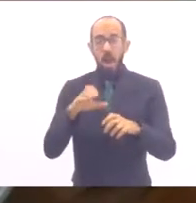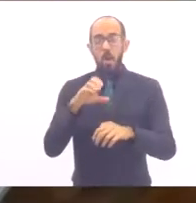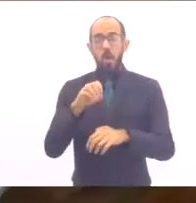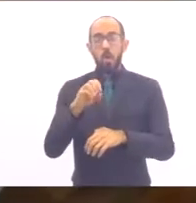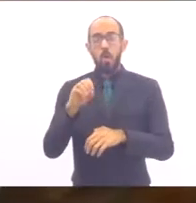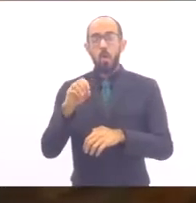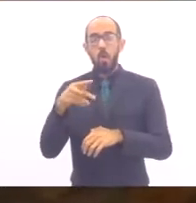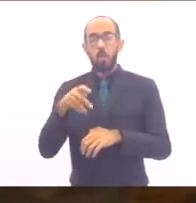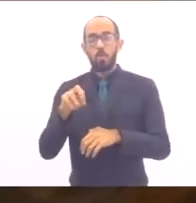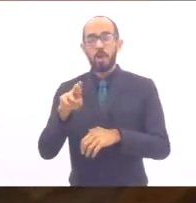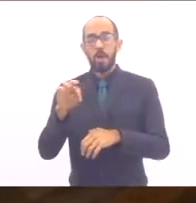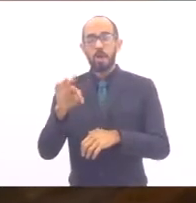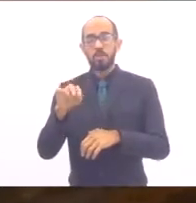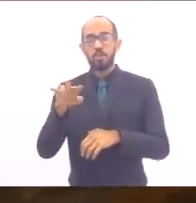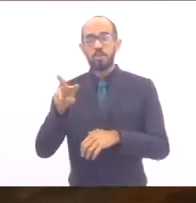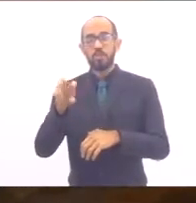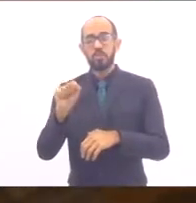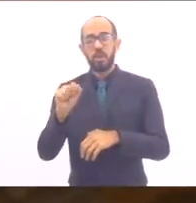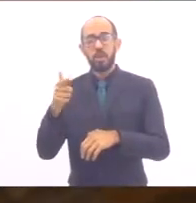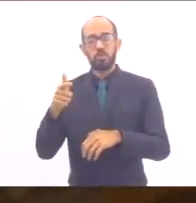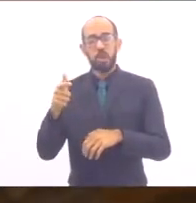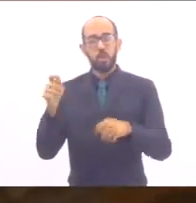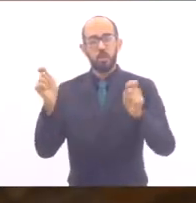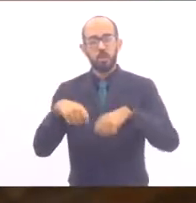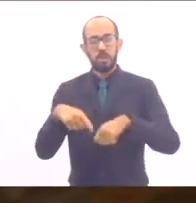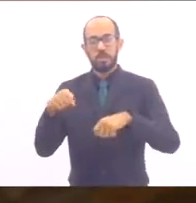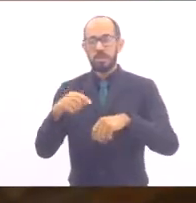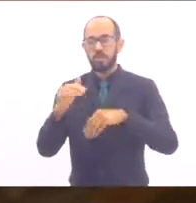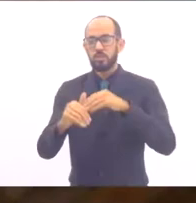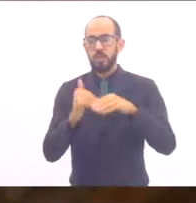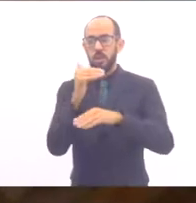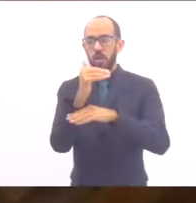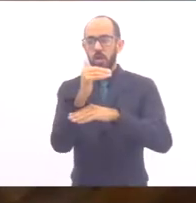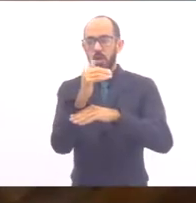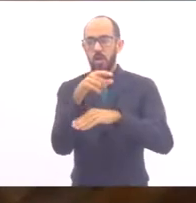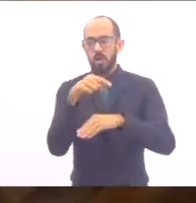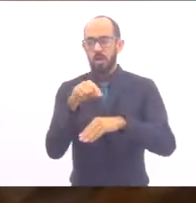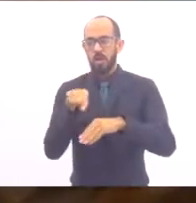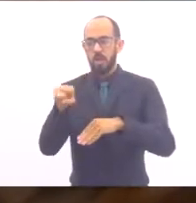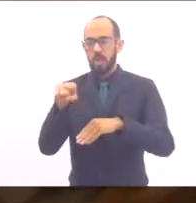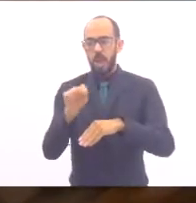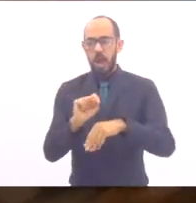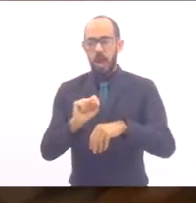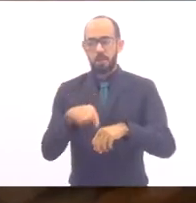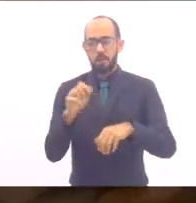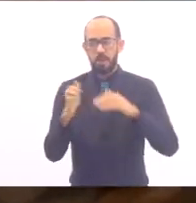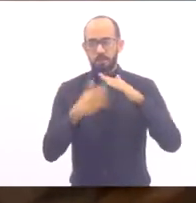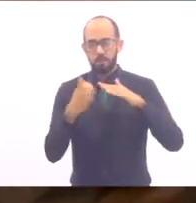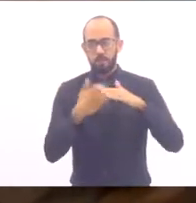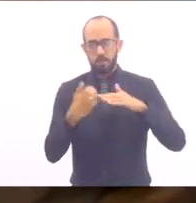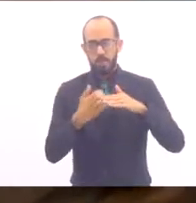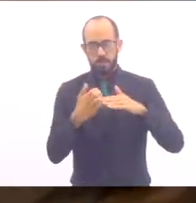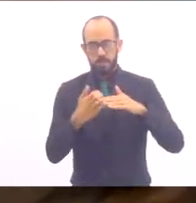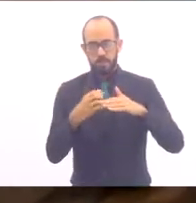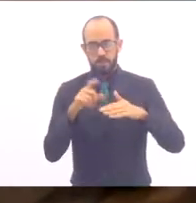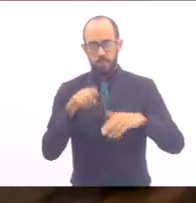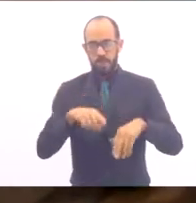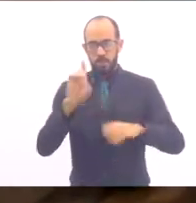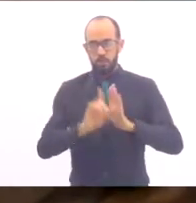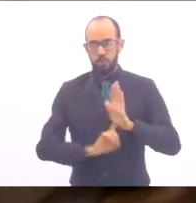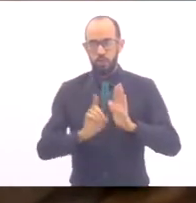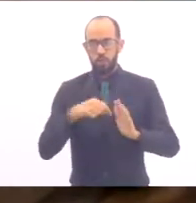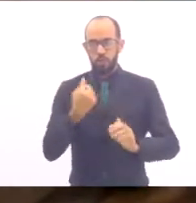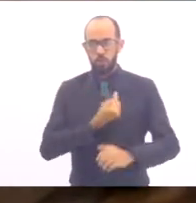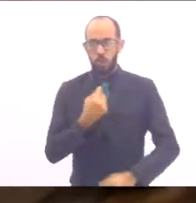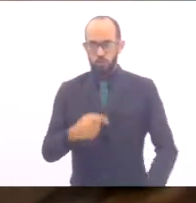galgar Petrobras, as grandes empresas, os grandes materiais, que é respeito, é direito nosso, que